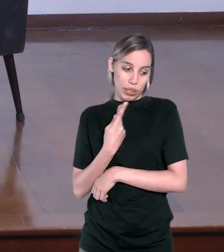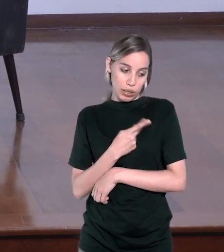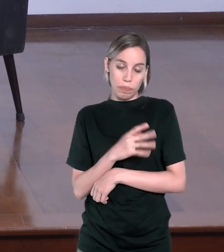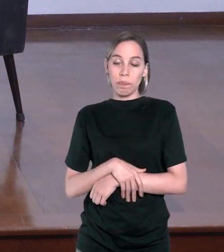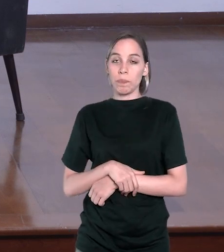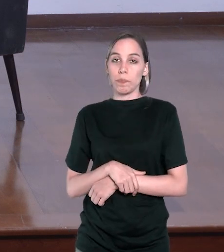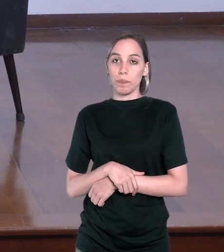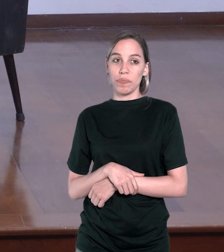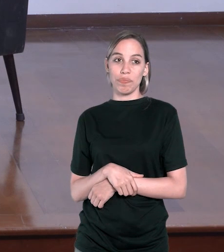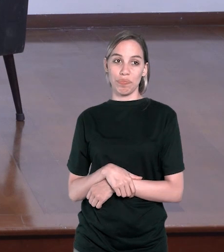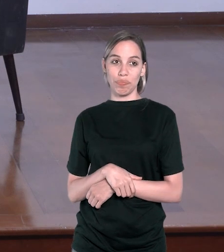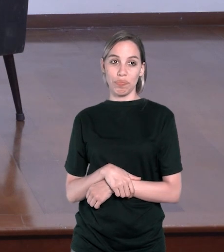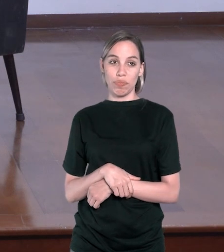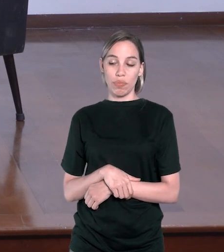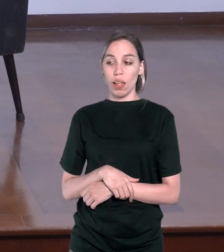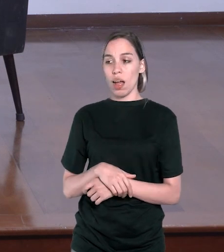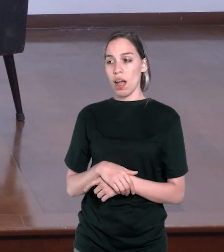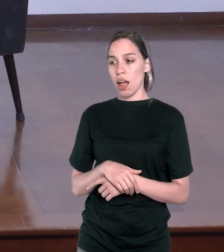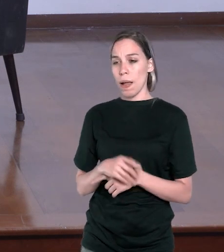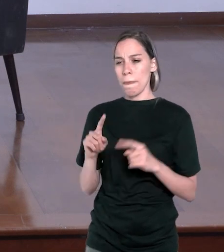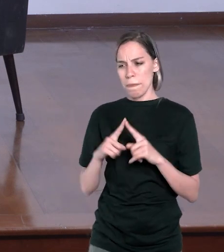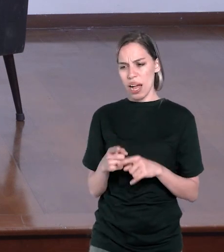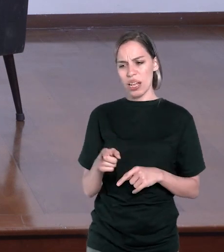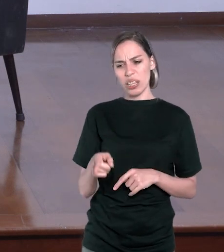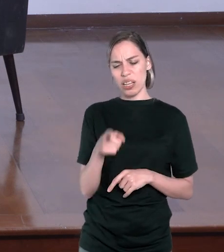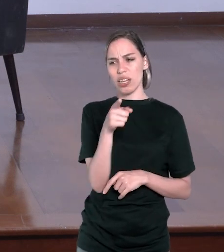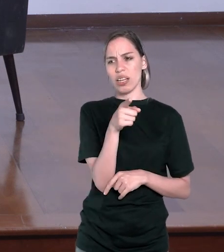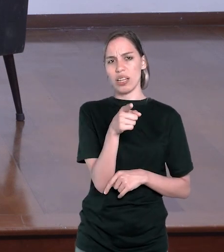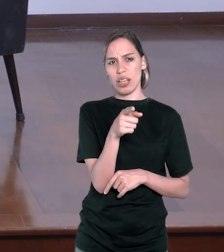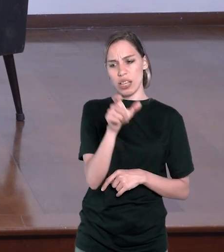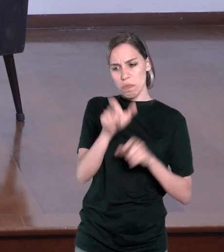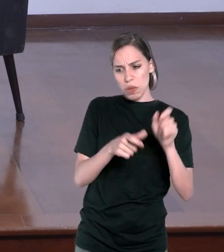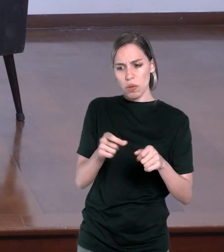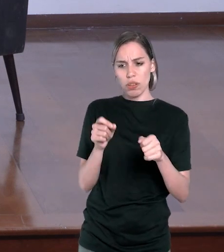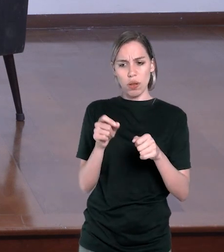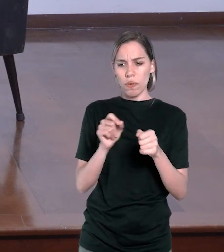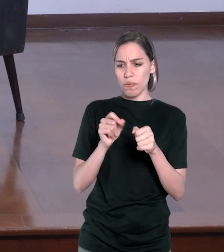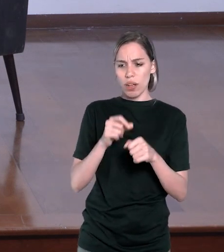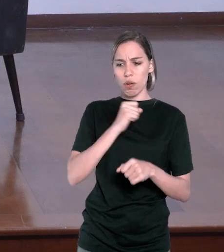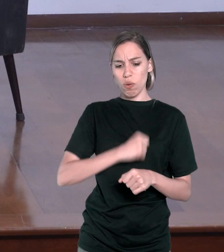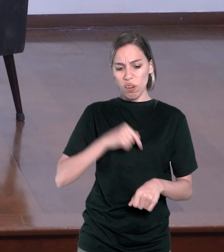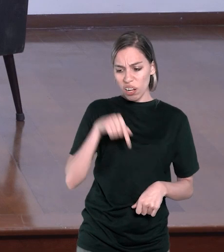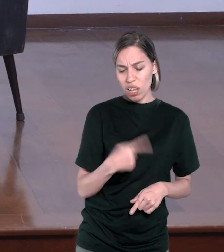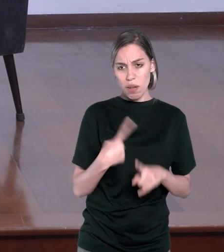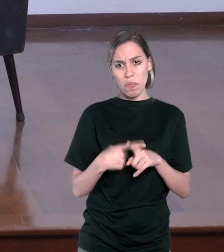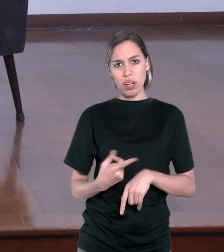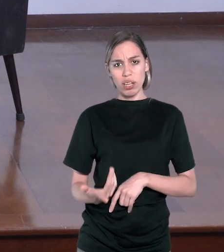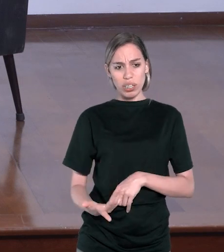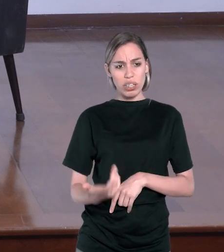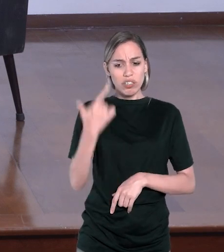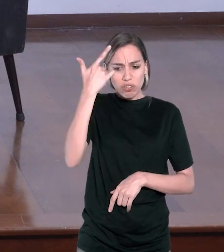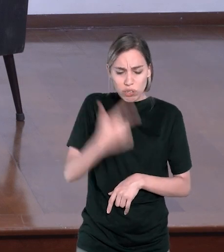falando. Mas esse povo só não faz cocô no meu pátio porque a bunda não passa pela grade. Tá lá, outro pacote vazio